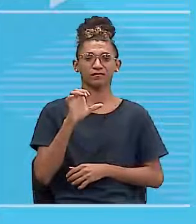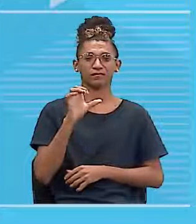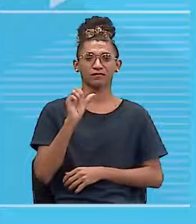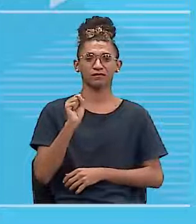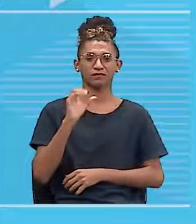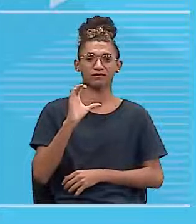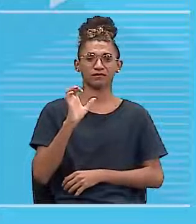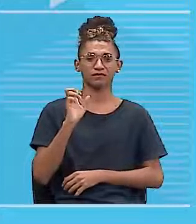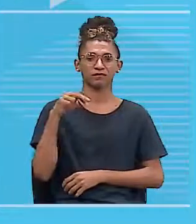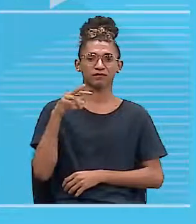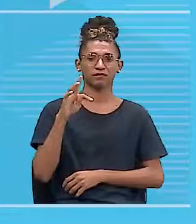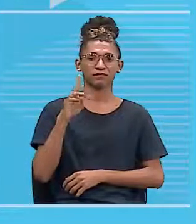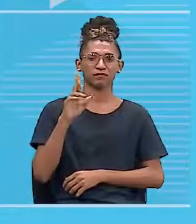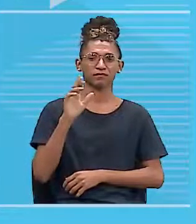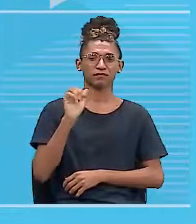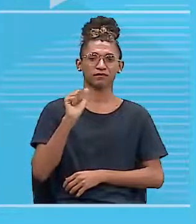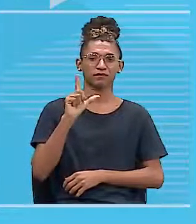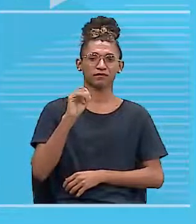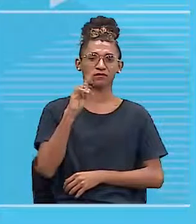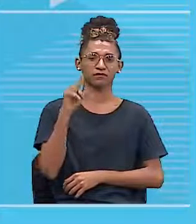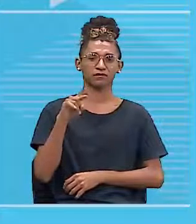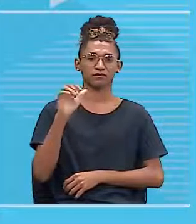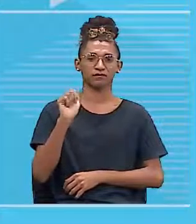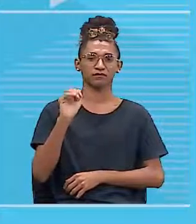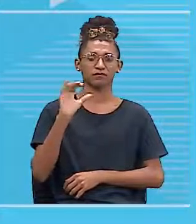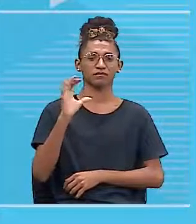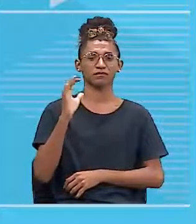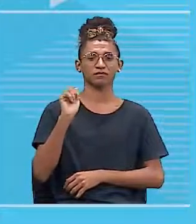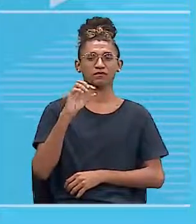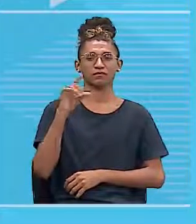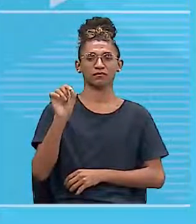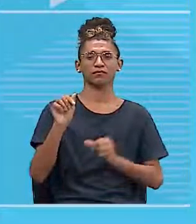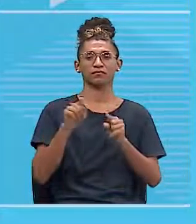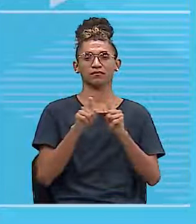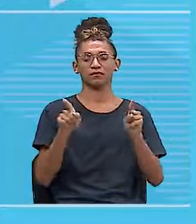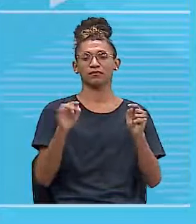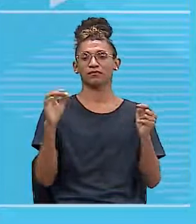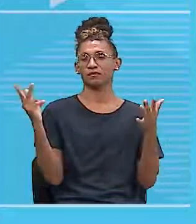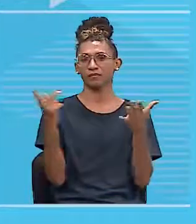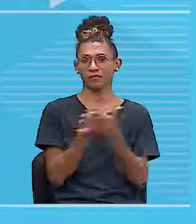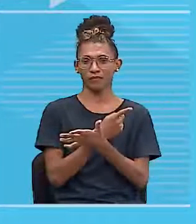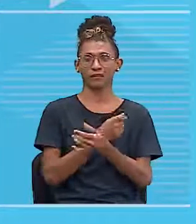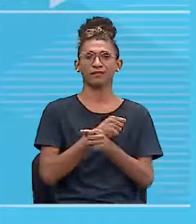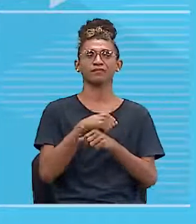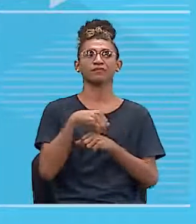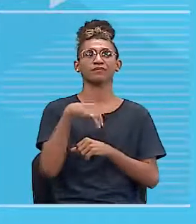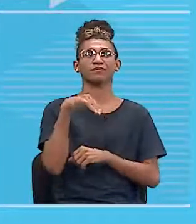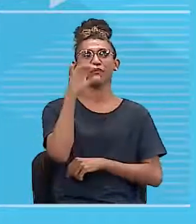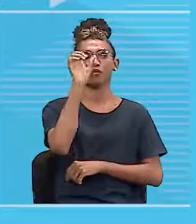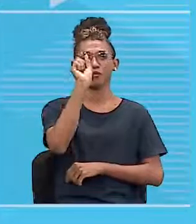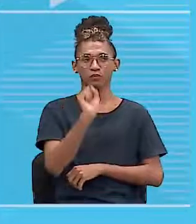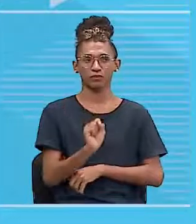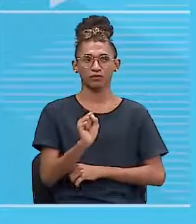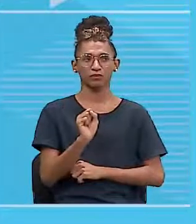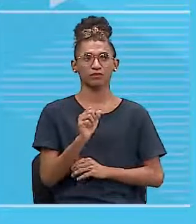comandada ainda pela região Centro Sul eu vou dividir aquele mapa ali ó para vocês